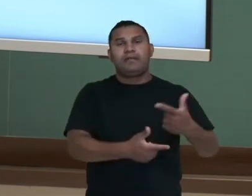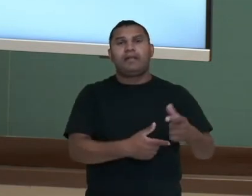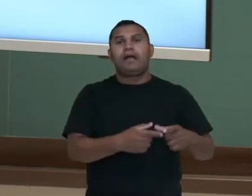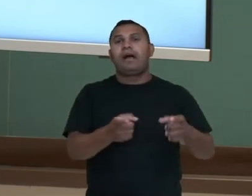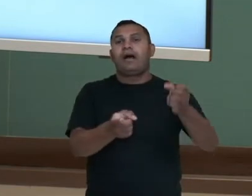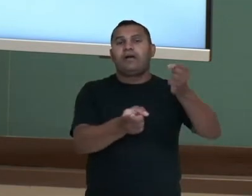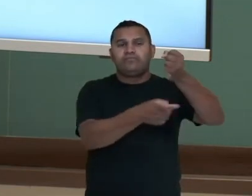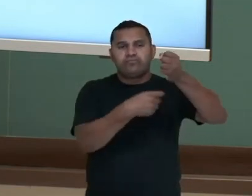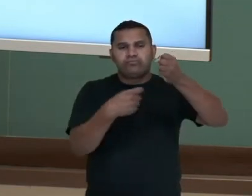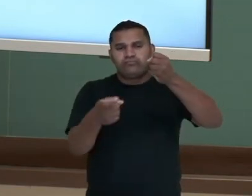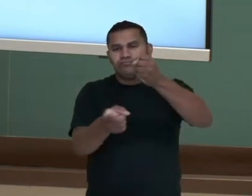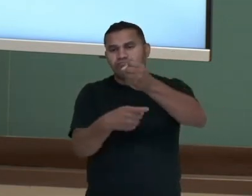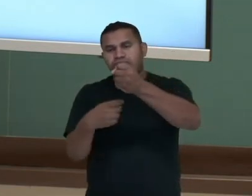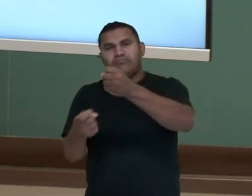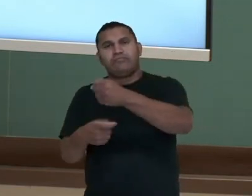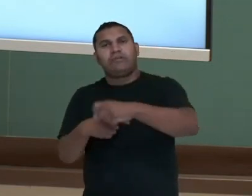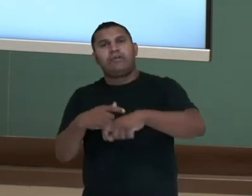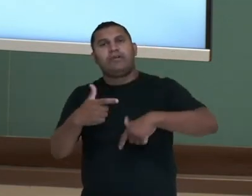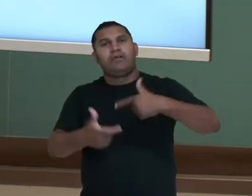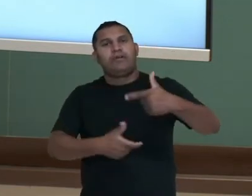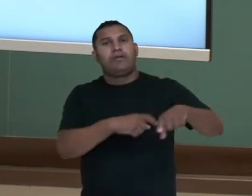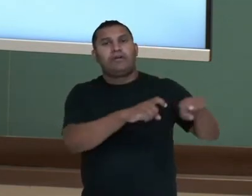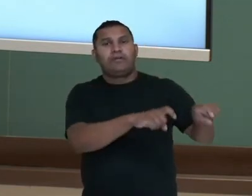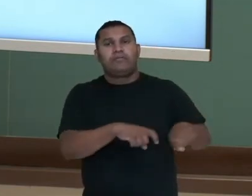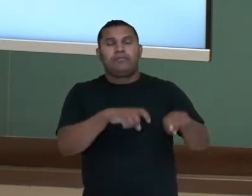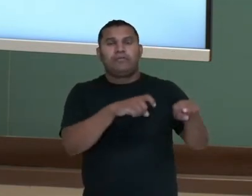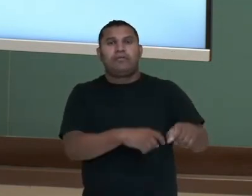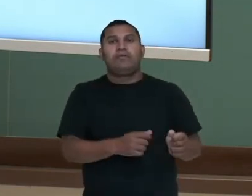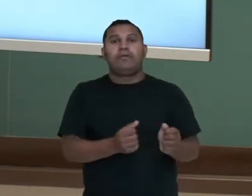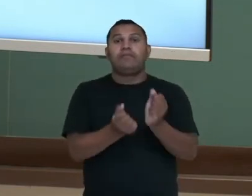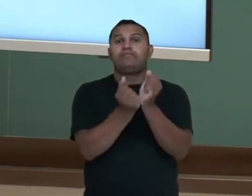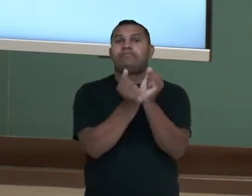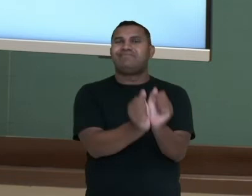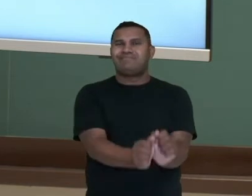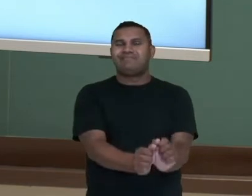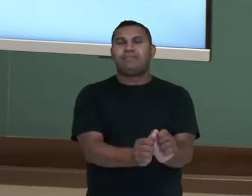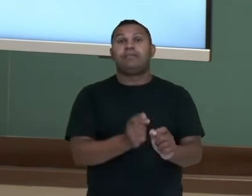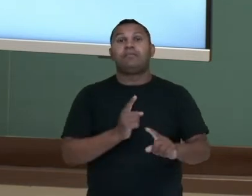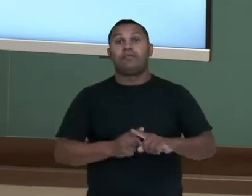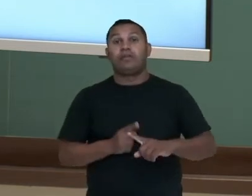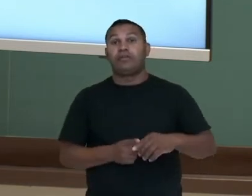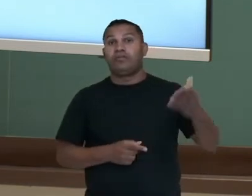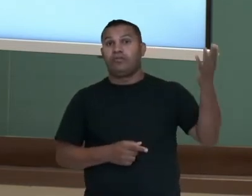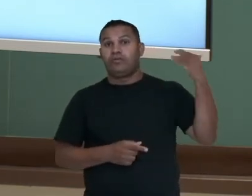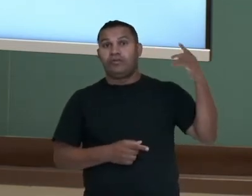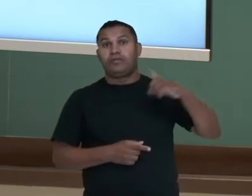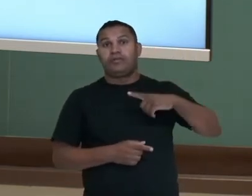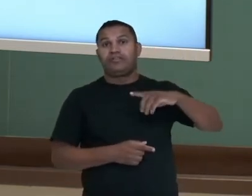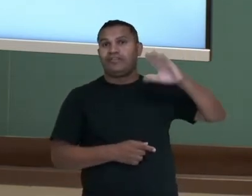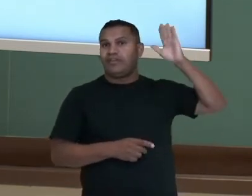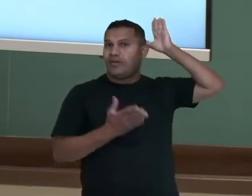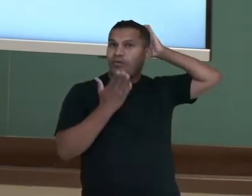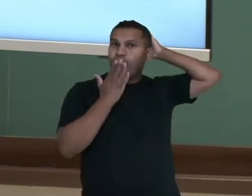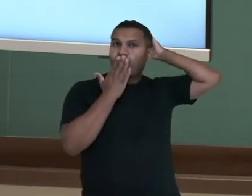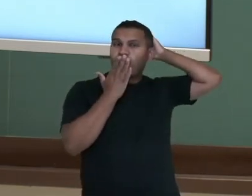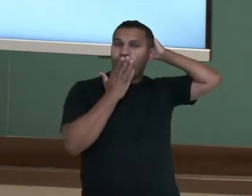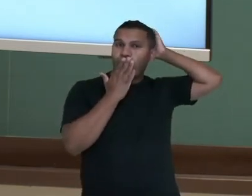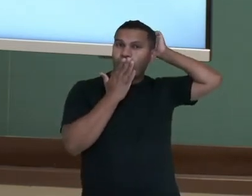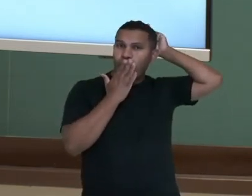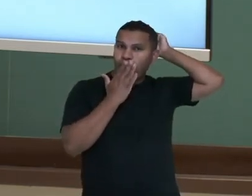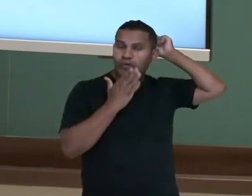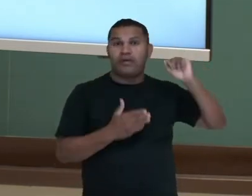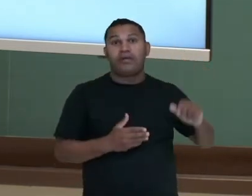dos portugueses, nós sabemos da utilização da mão de obra indígena, principalmente em forma de escambo. A Igreja Católica vai